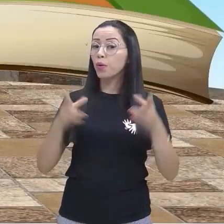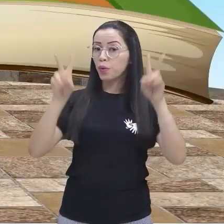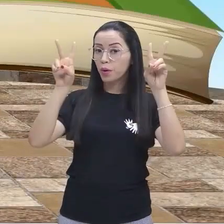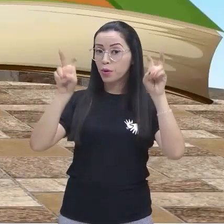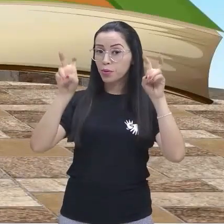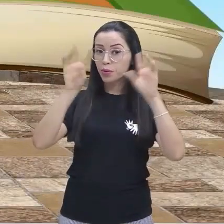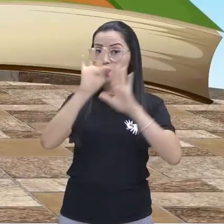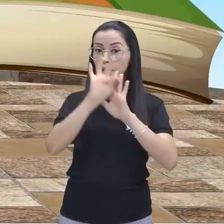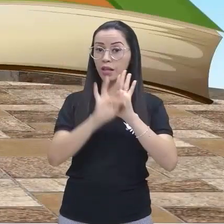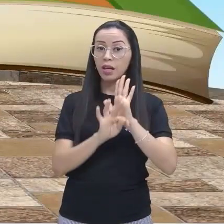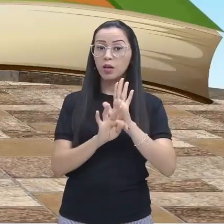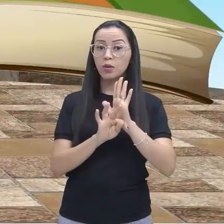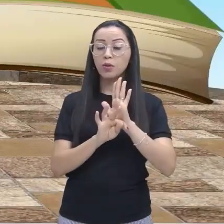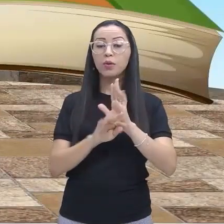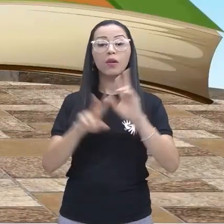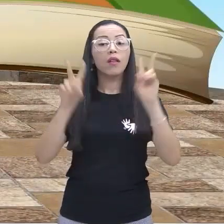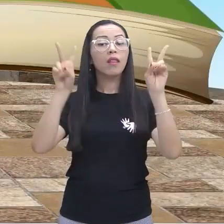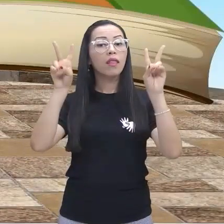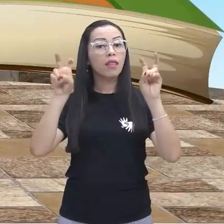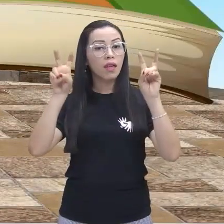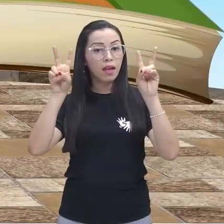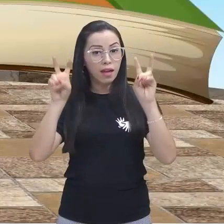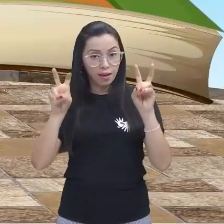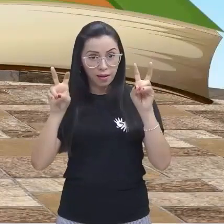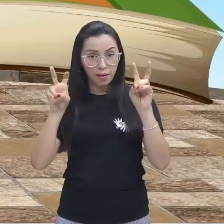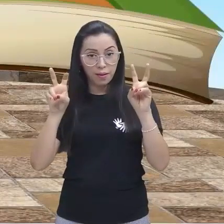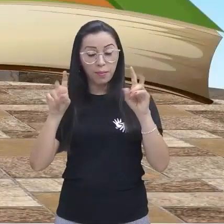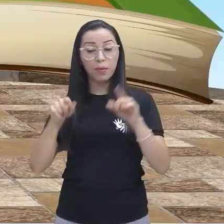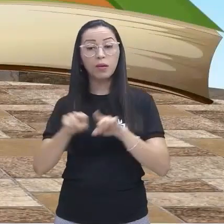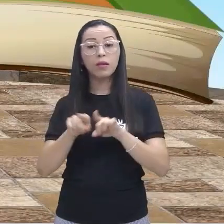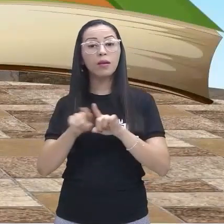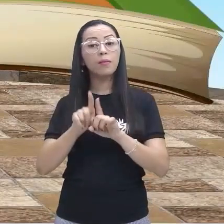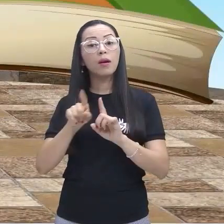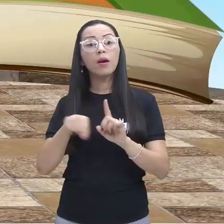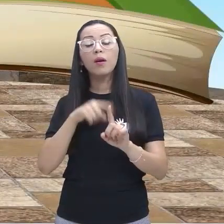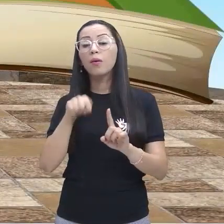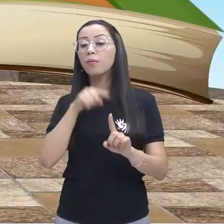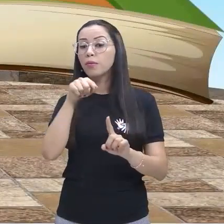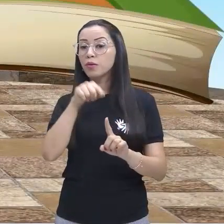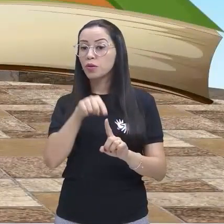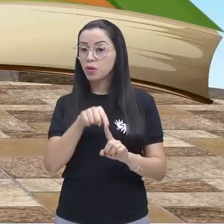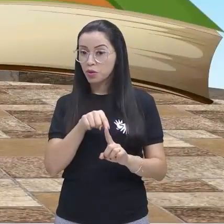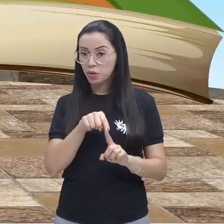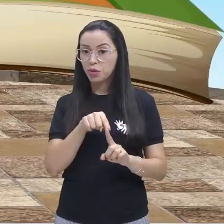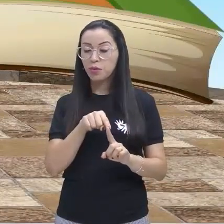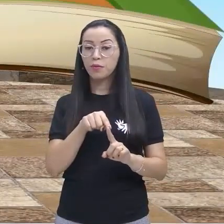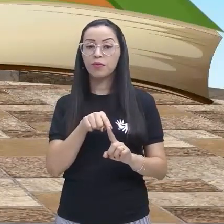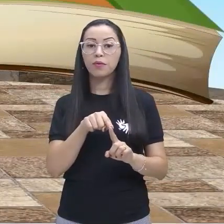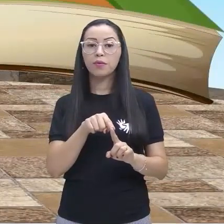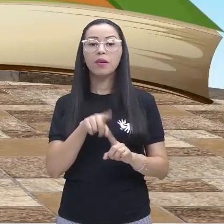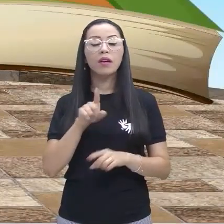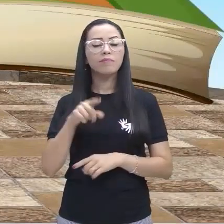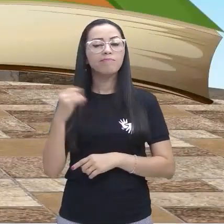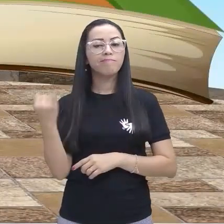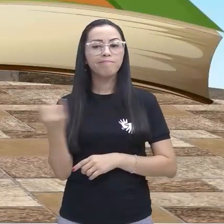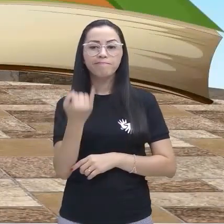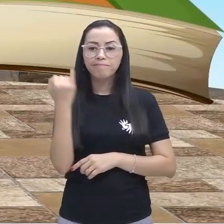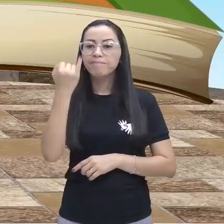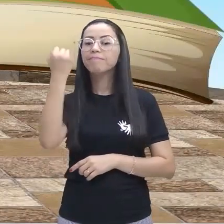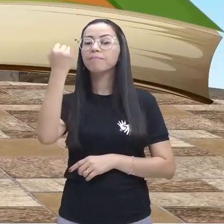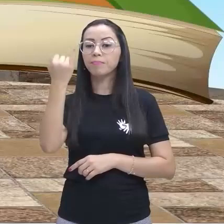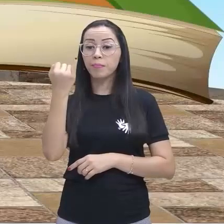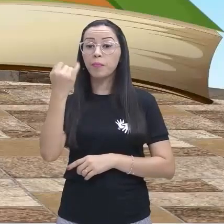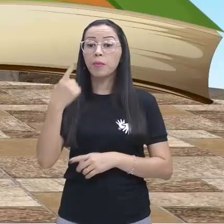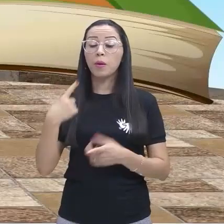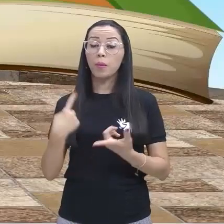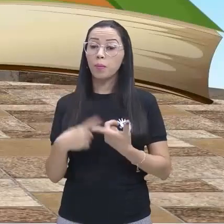texto, seu tema, bem como seu objetivo ou finalidade. Isso é muito importante, pois